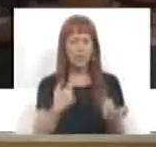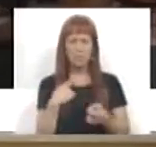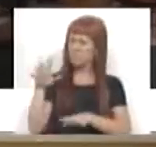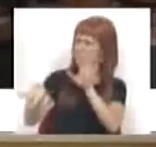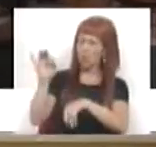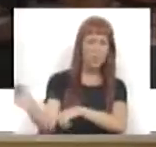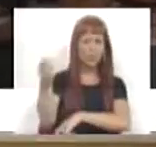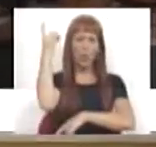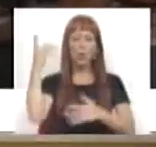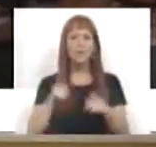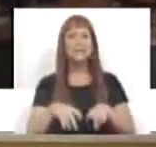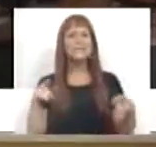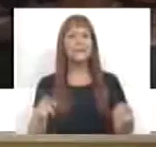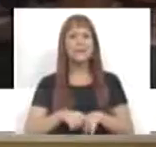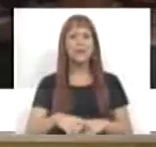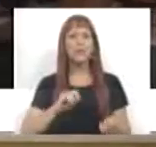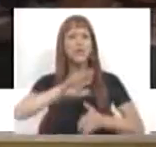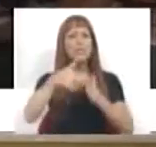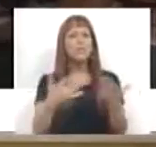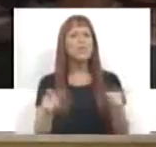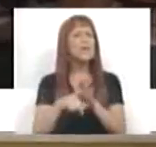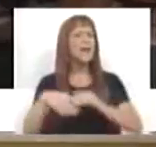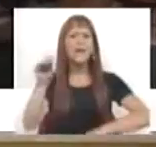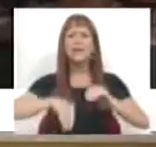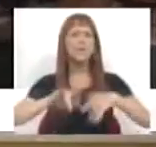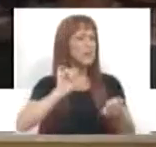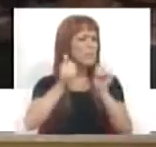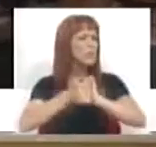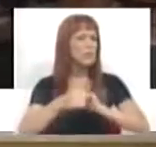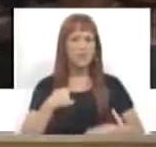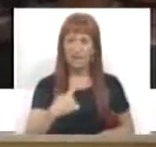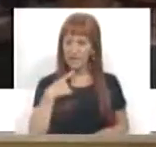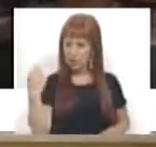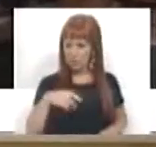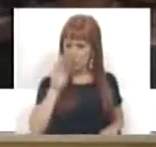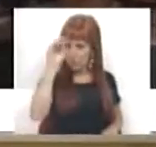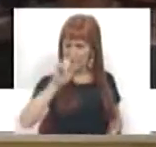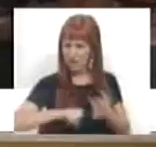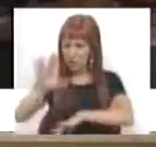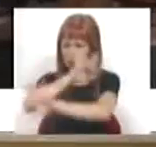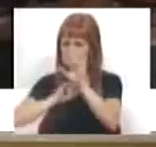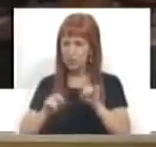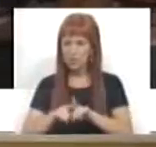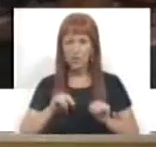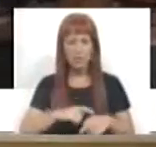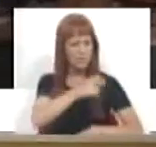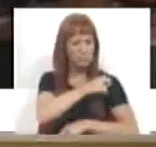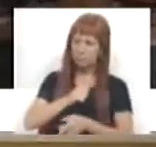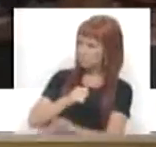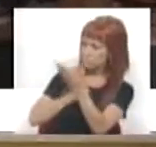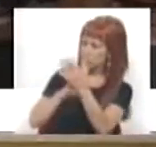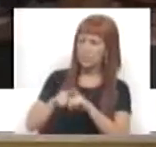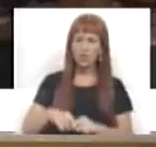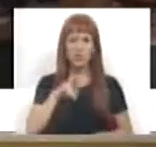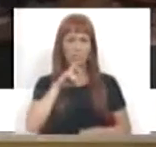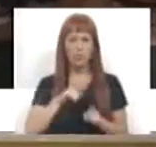elegeu. Devem mudar a Constituição e a lei eleitoral, diz-nos um presidente do Banco Central Europeu, cujo mandato parece ser